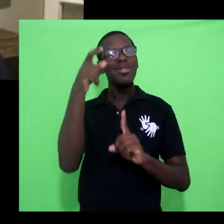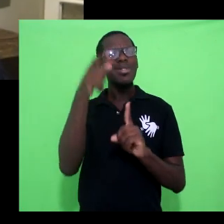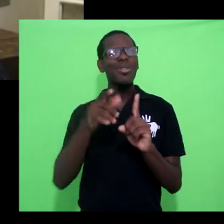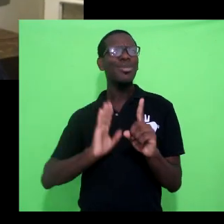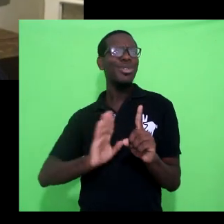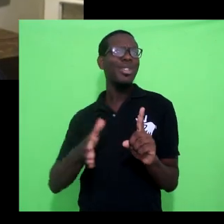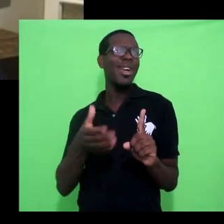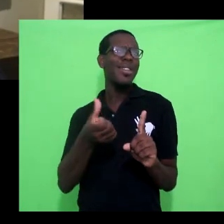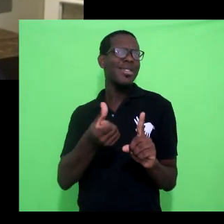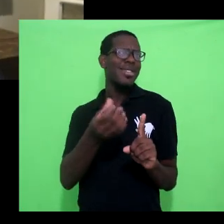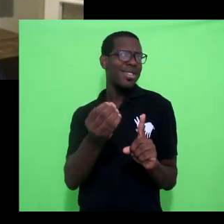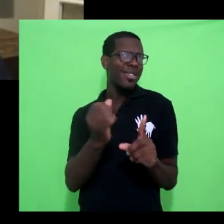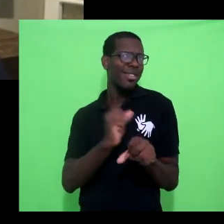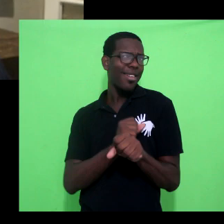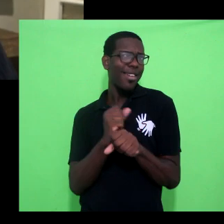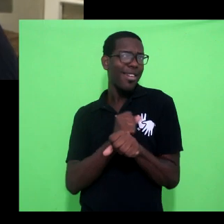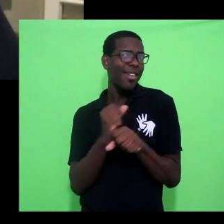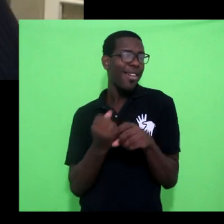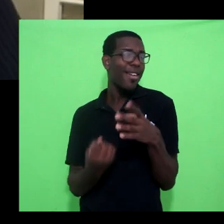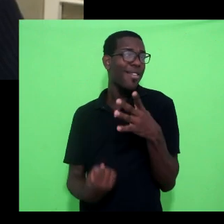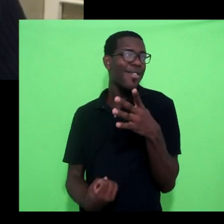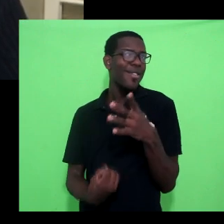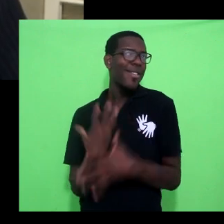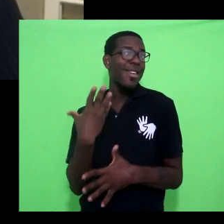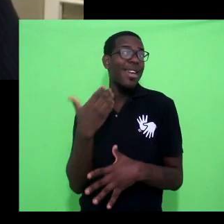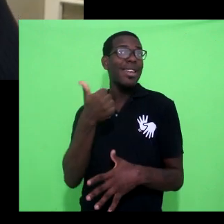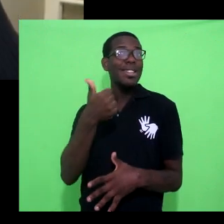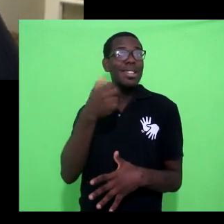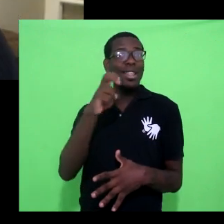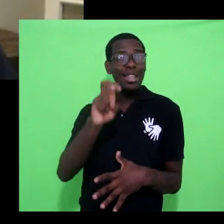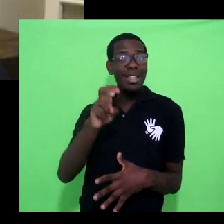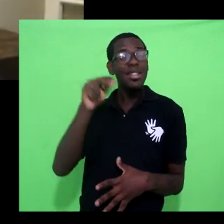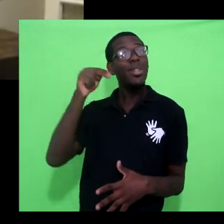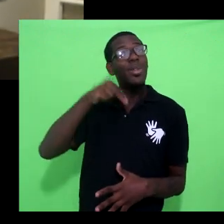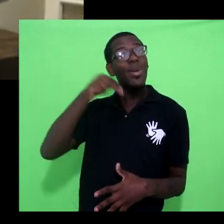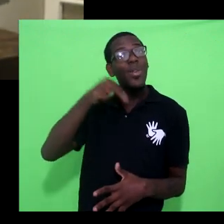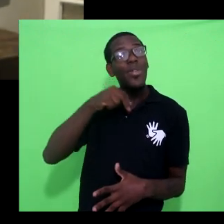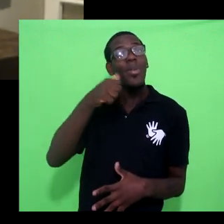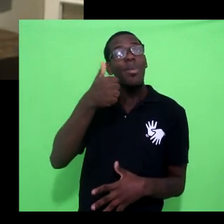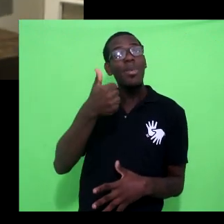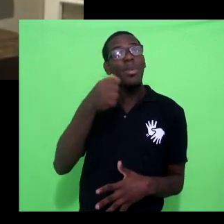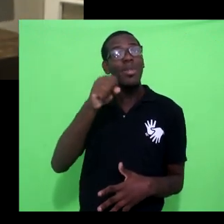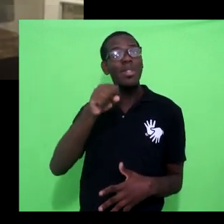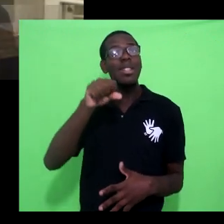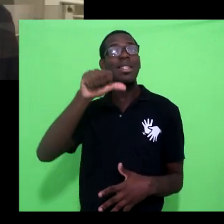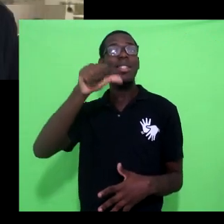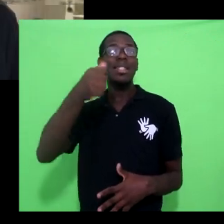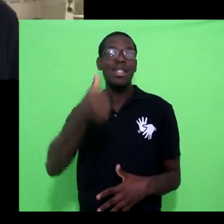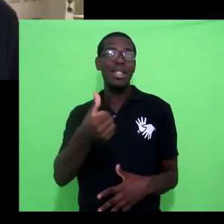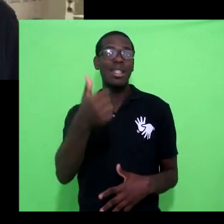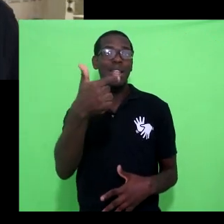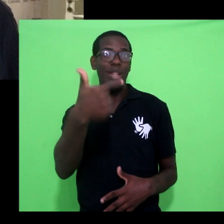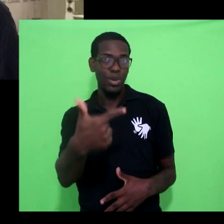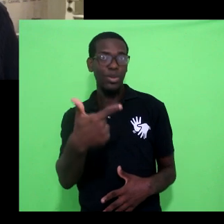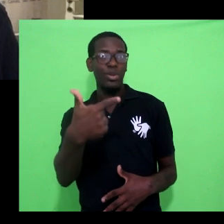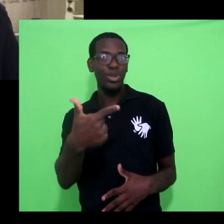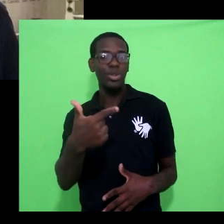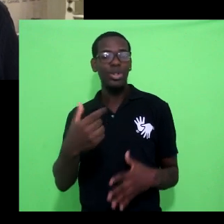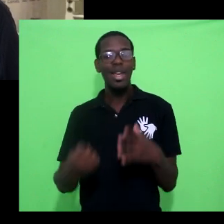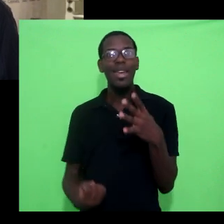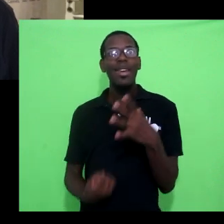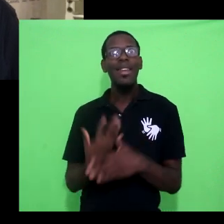mais de 60 anos. Foi fundado no dia 15 de novembro de 62 e instalado no dia 15 de